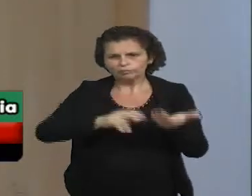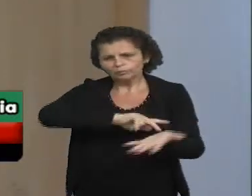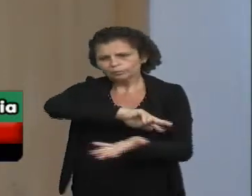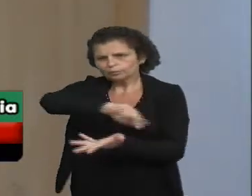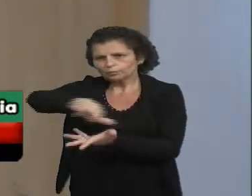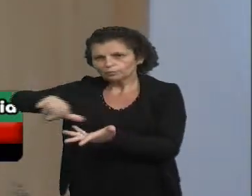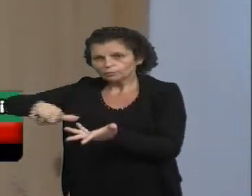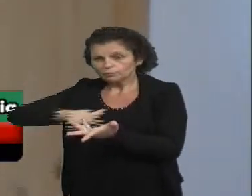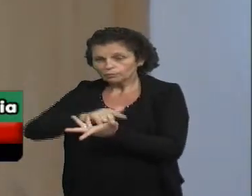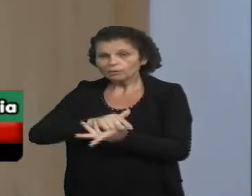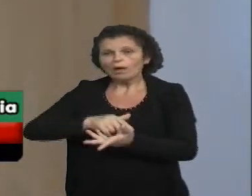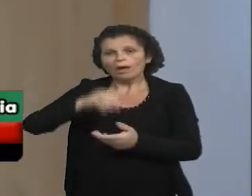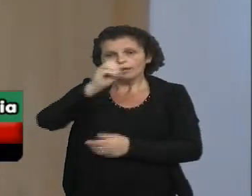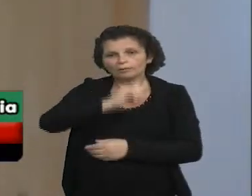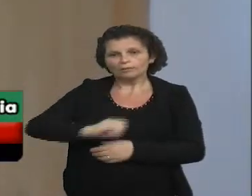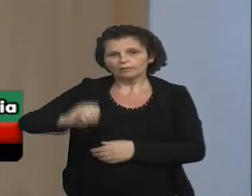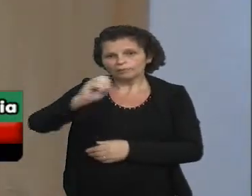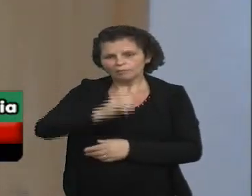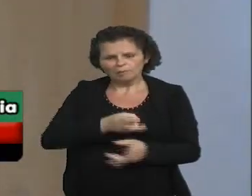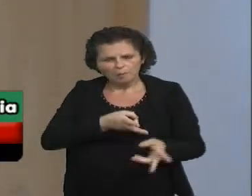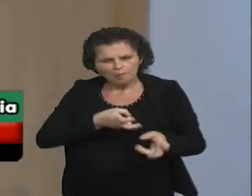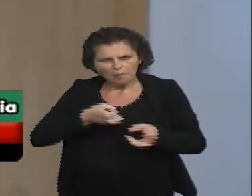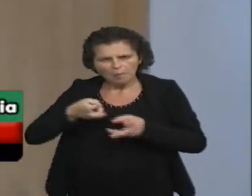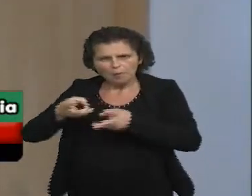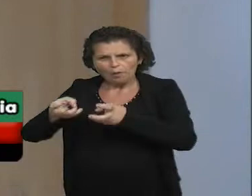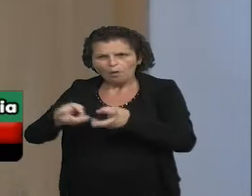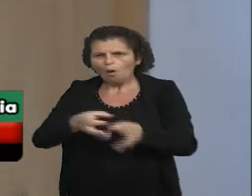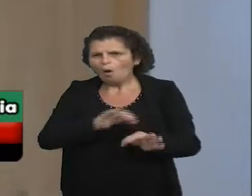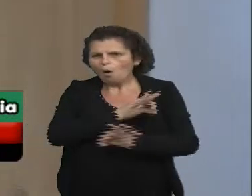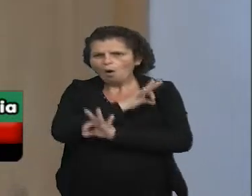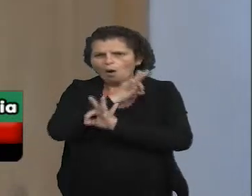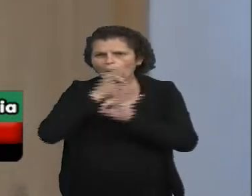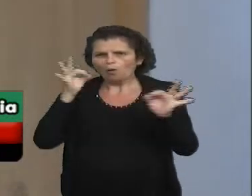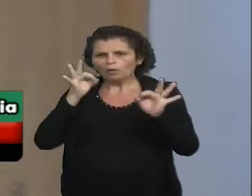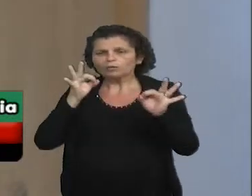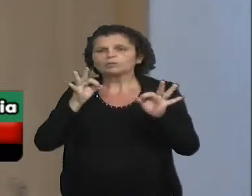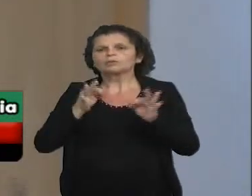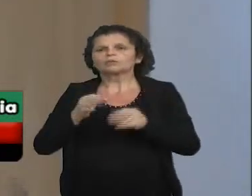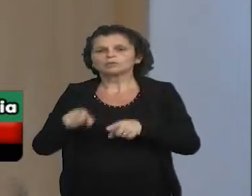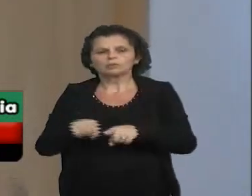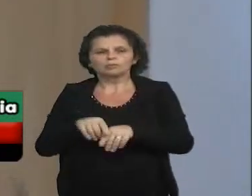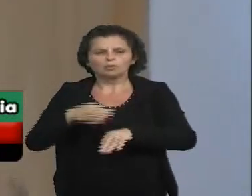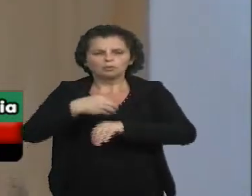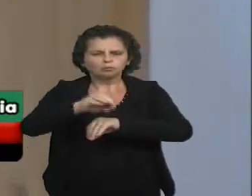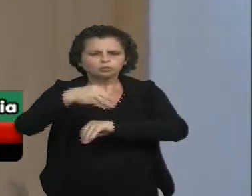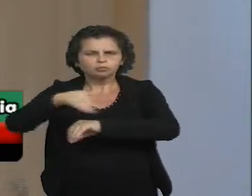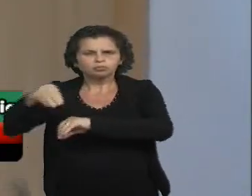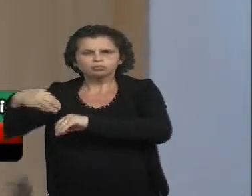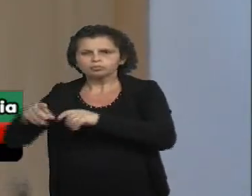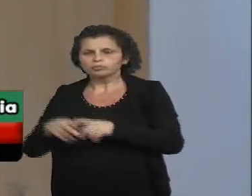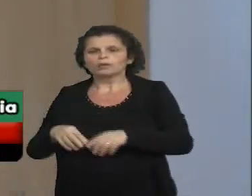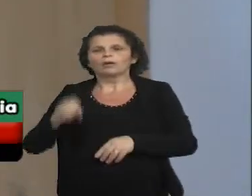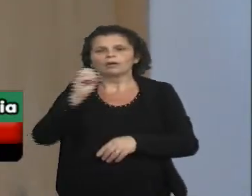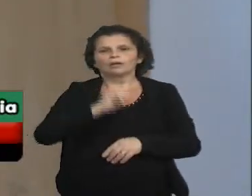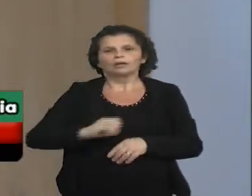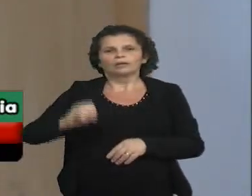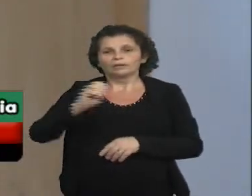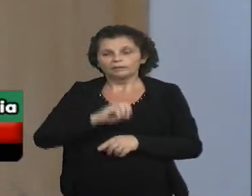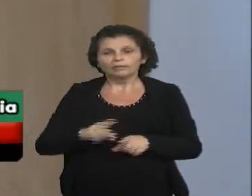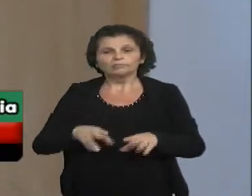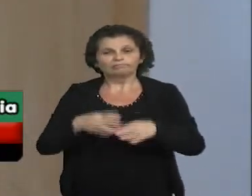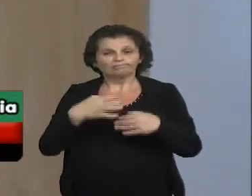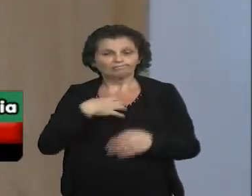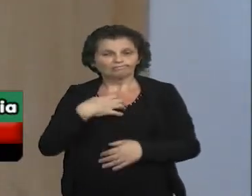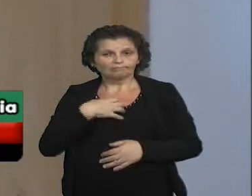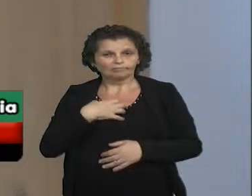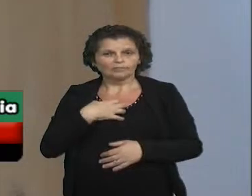saúde existente no município, percebeu-se ser um ótimo interlocutor da rede de saúde do município de Osasco. E, desta